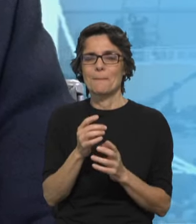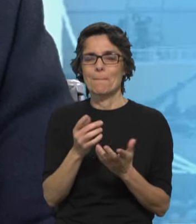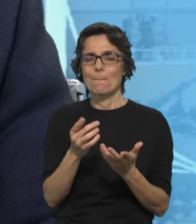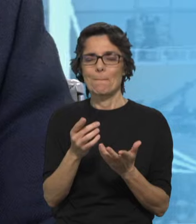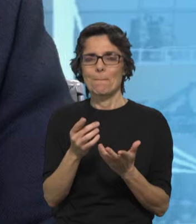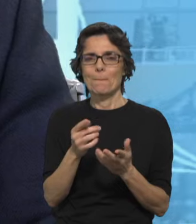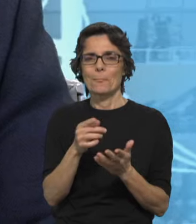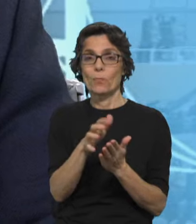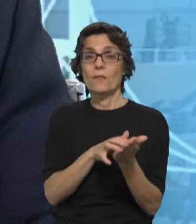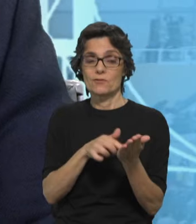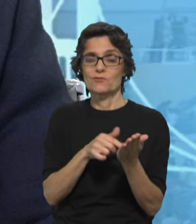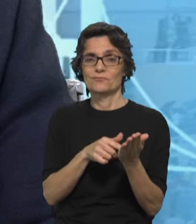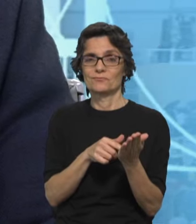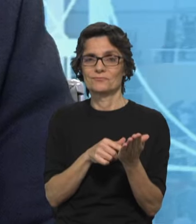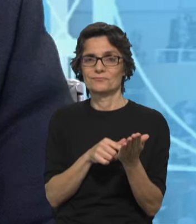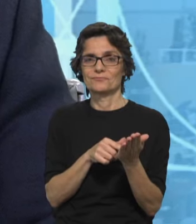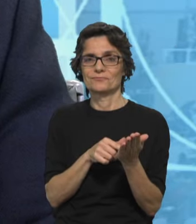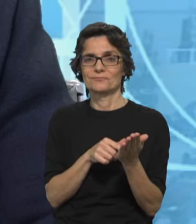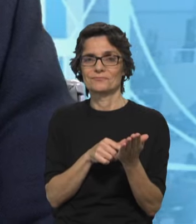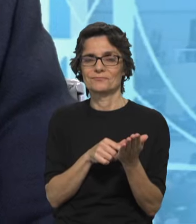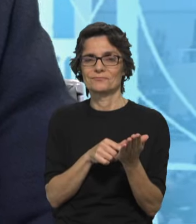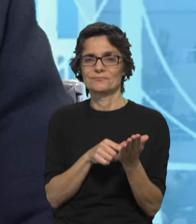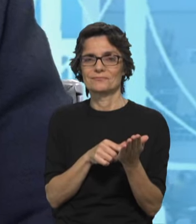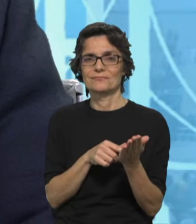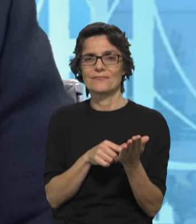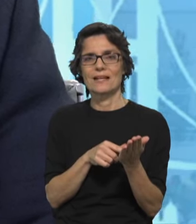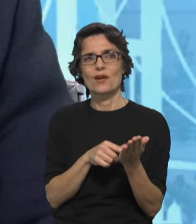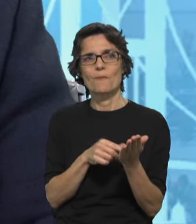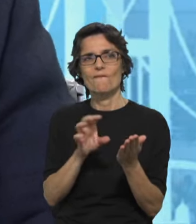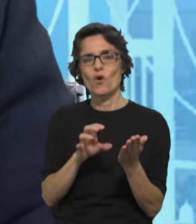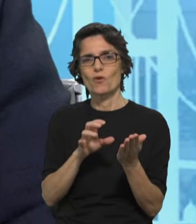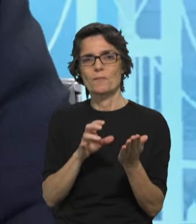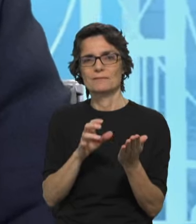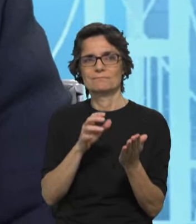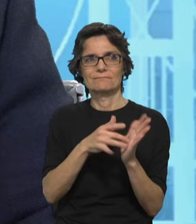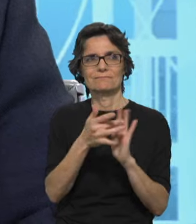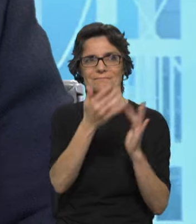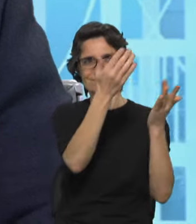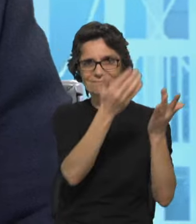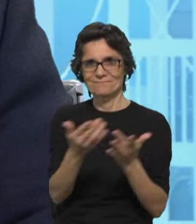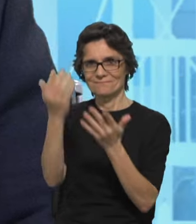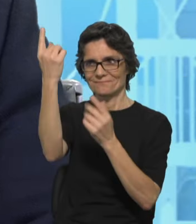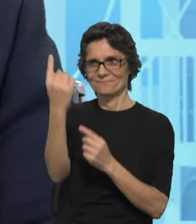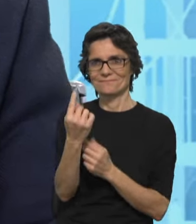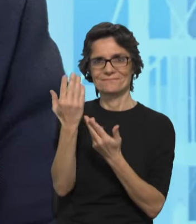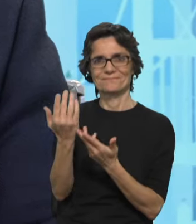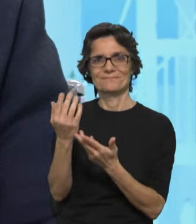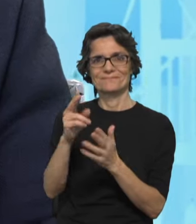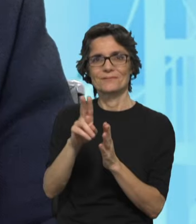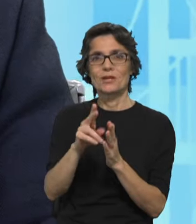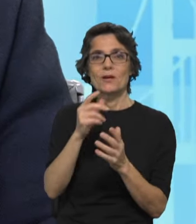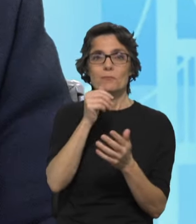Este texto acaba por ser mais uma manifestação de Jesus ressuscitado, que desta vez nos aparece nas últimas